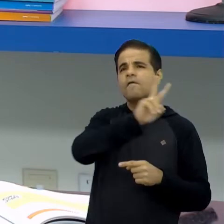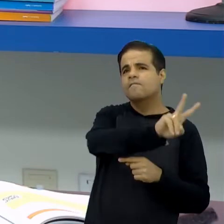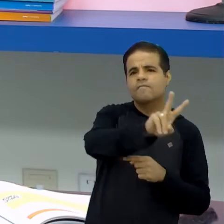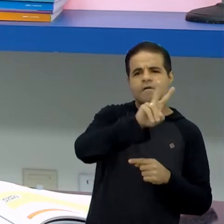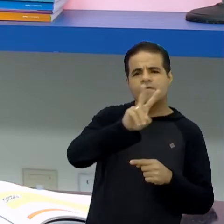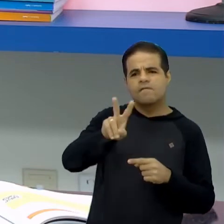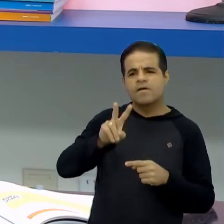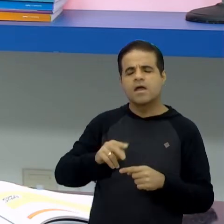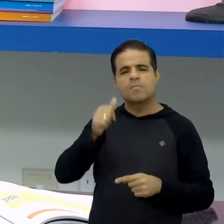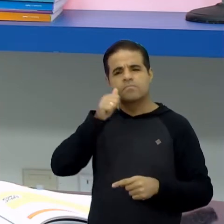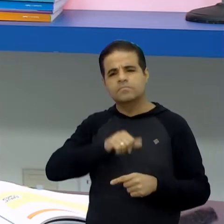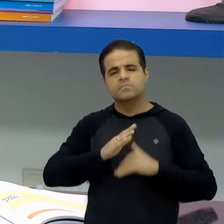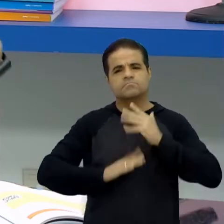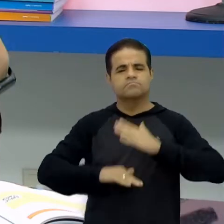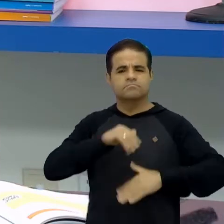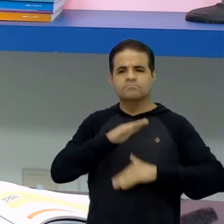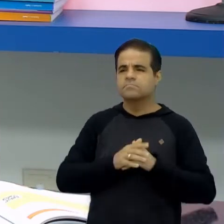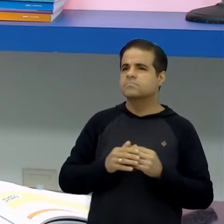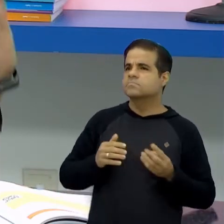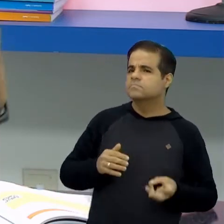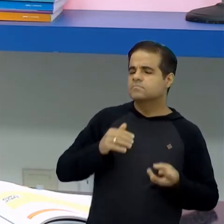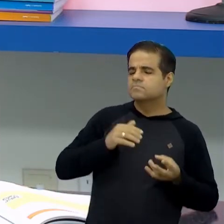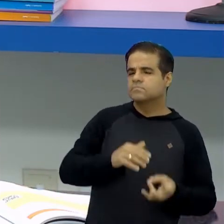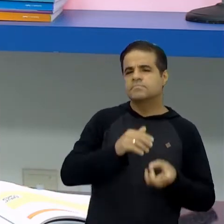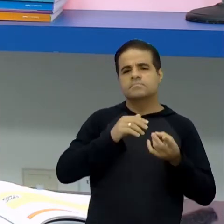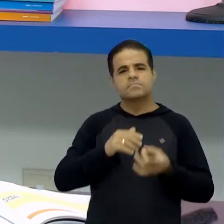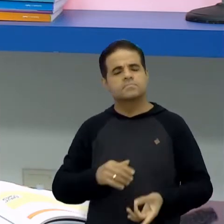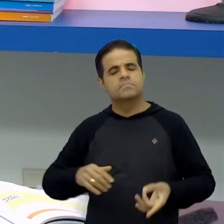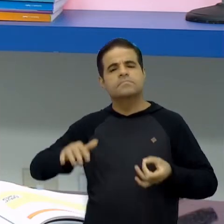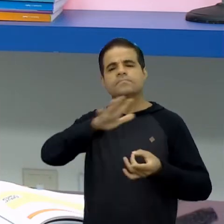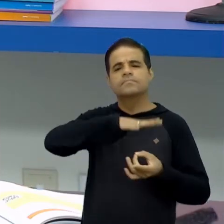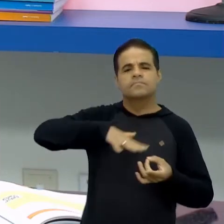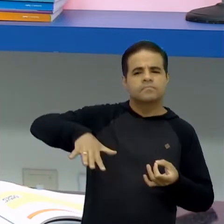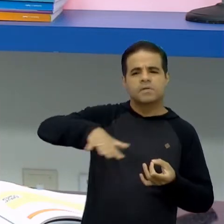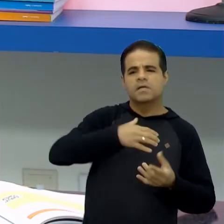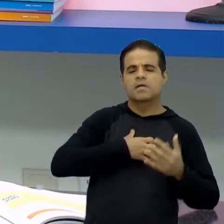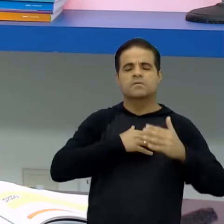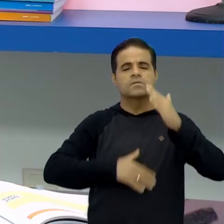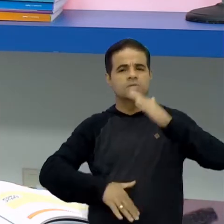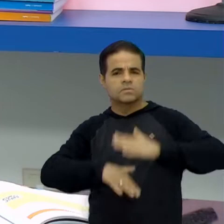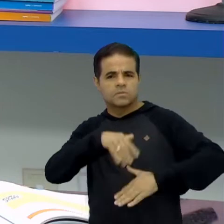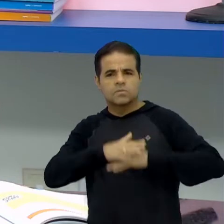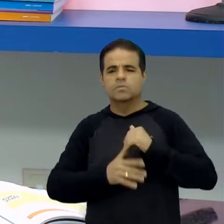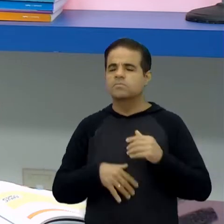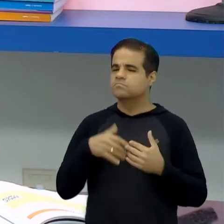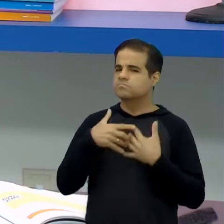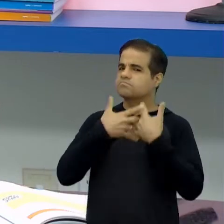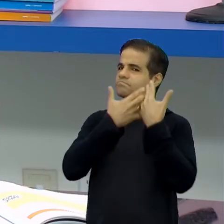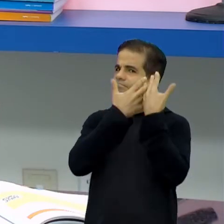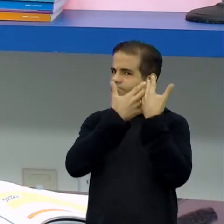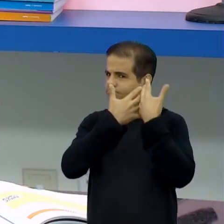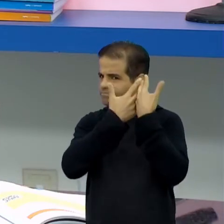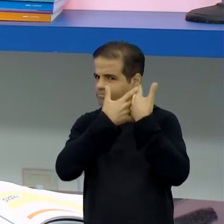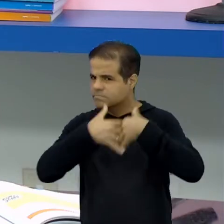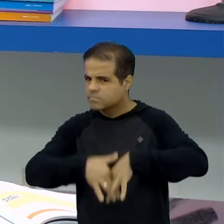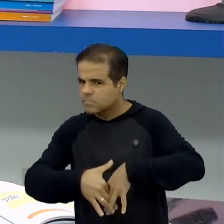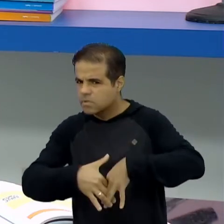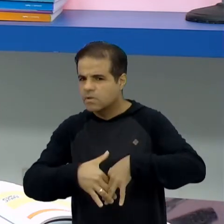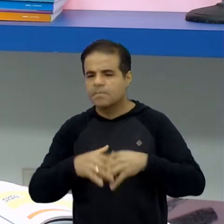as atletas aí com essas ONGs já, com essa questão do empoderamento,